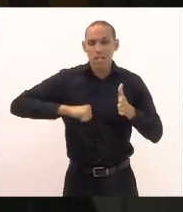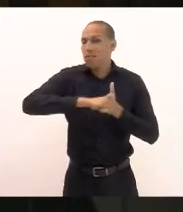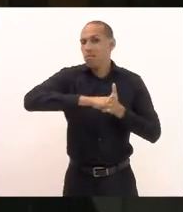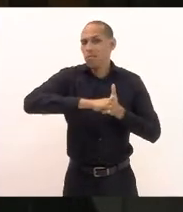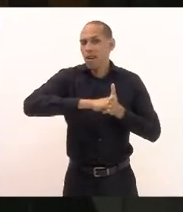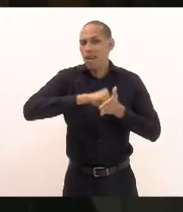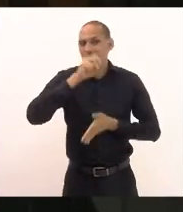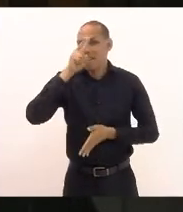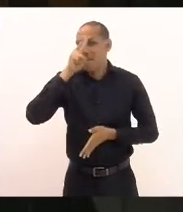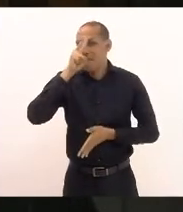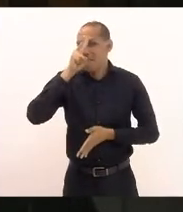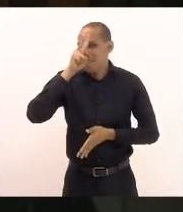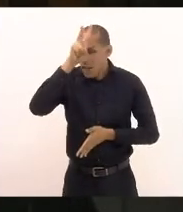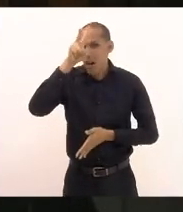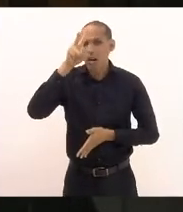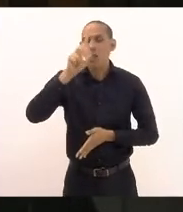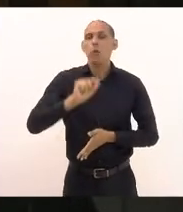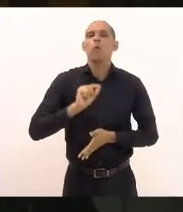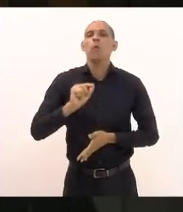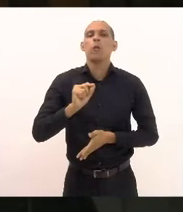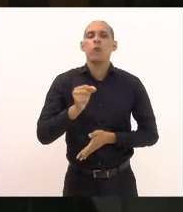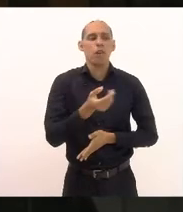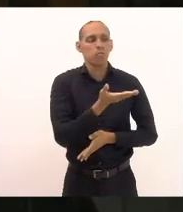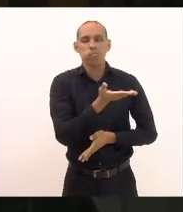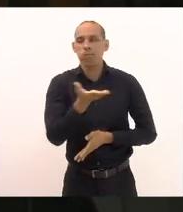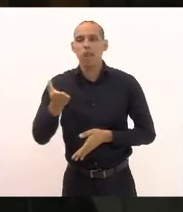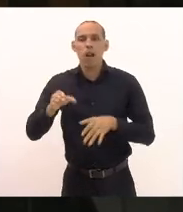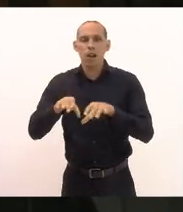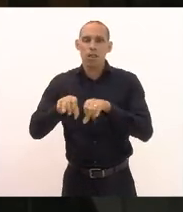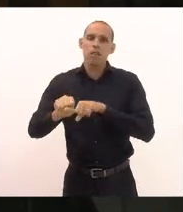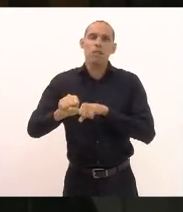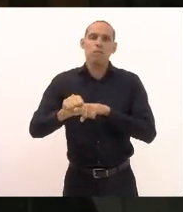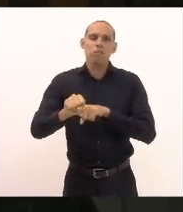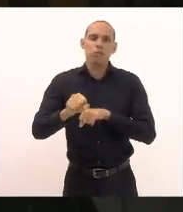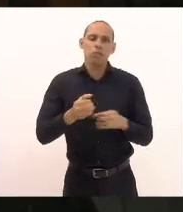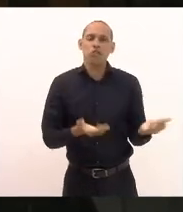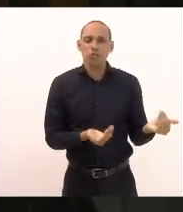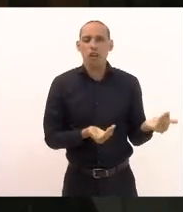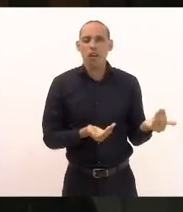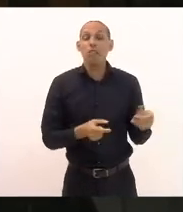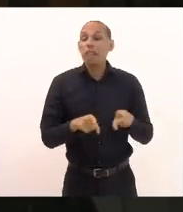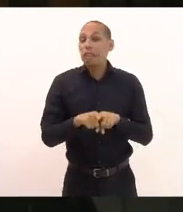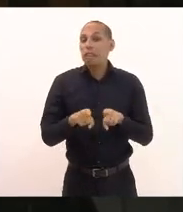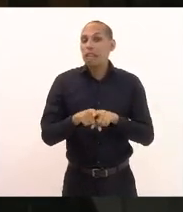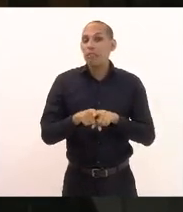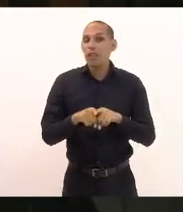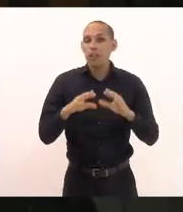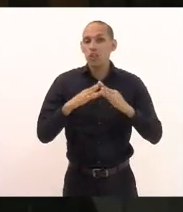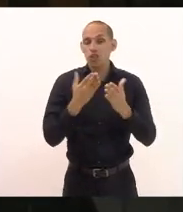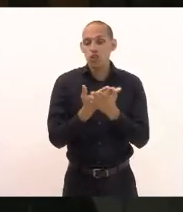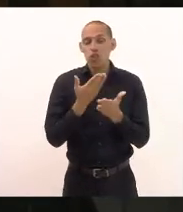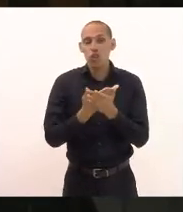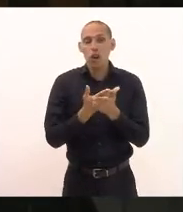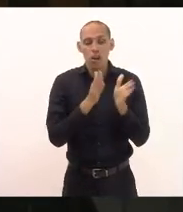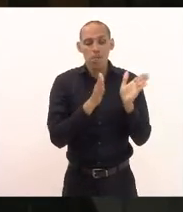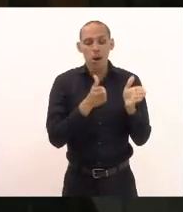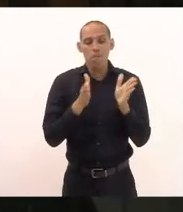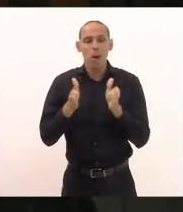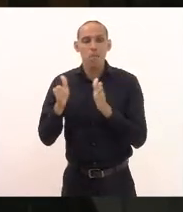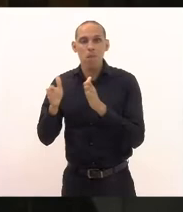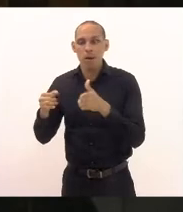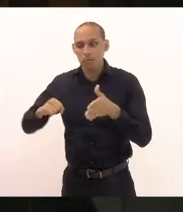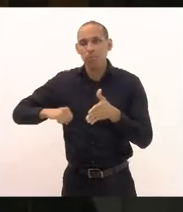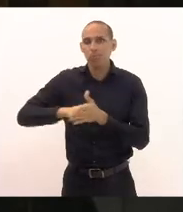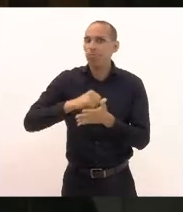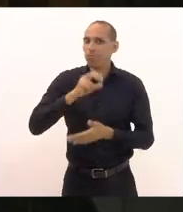tremendo na formação dos nossos jovens e tem um impacto tremendo na organização das nossas escolas.